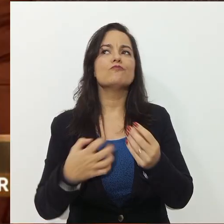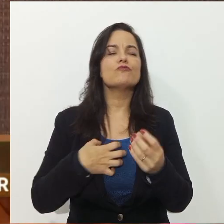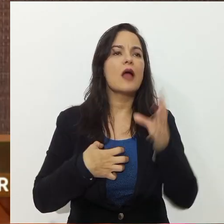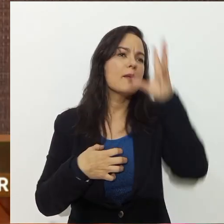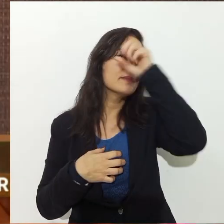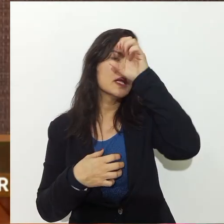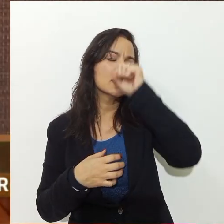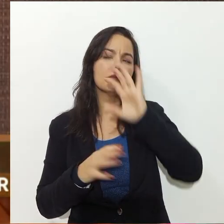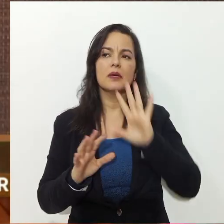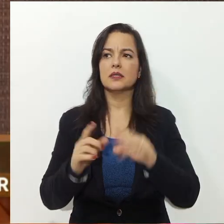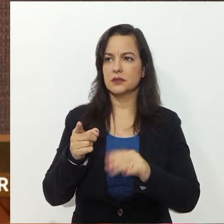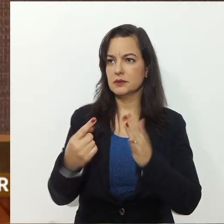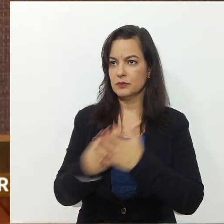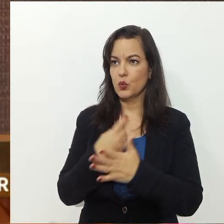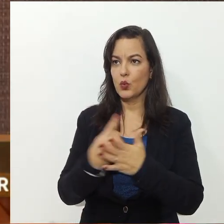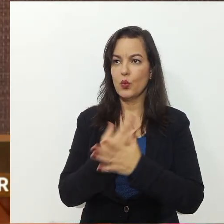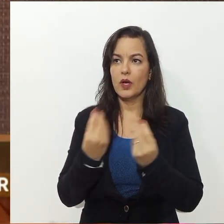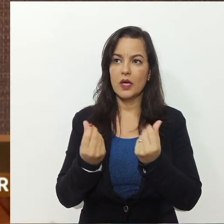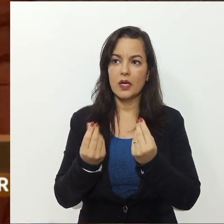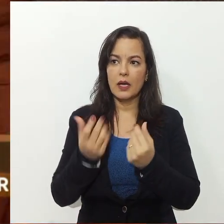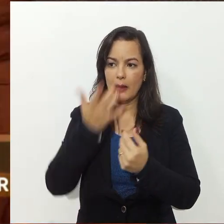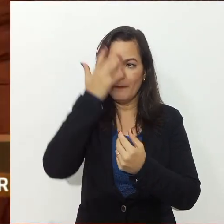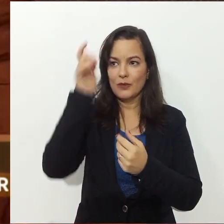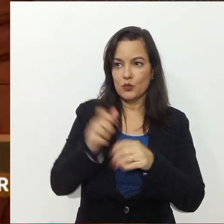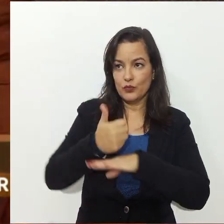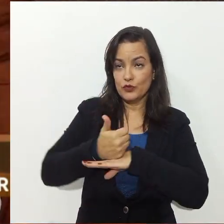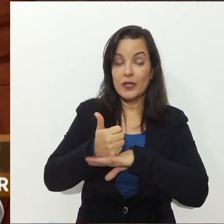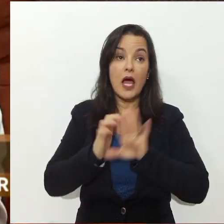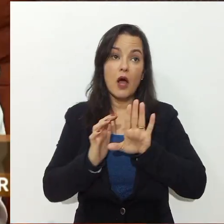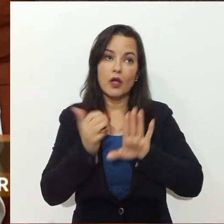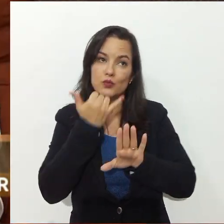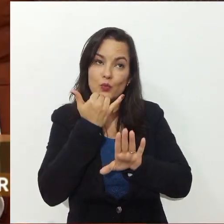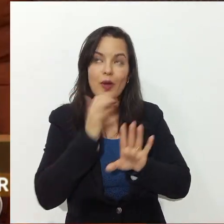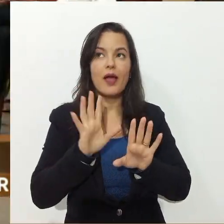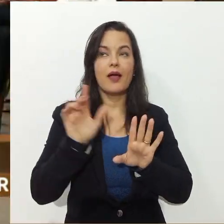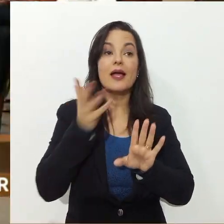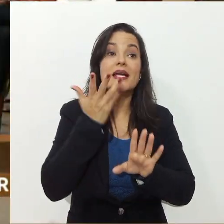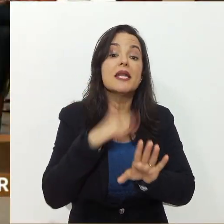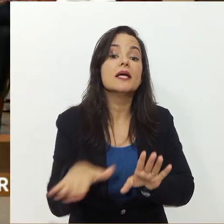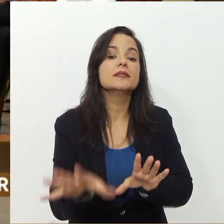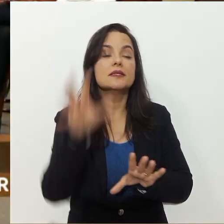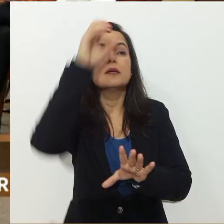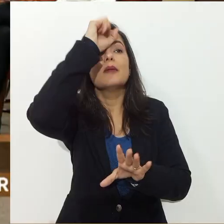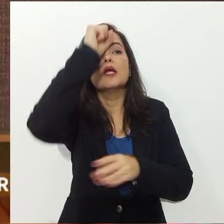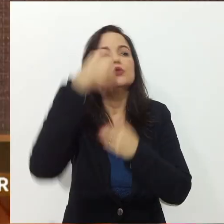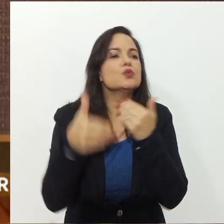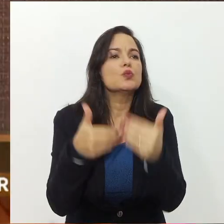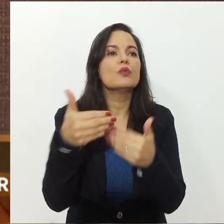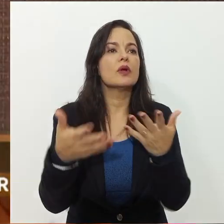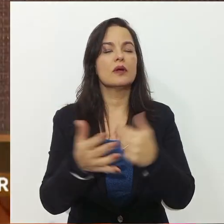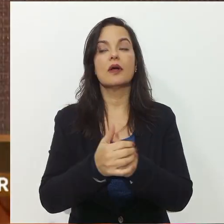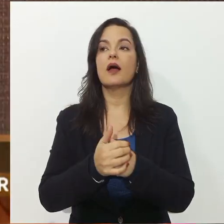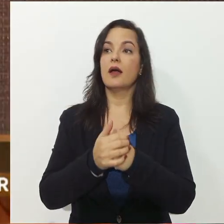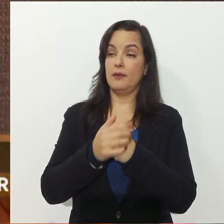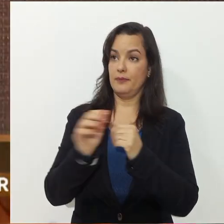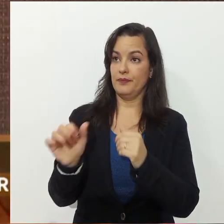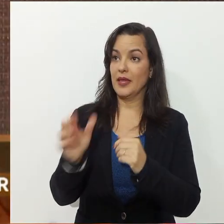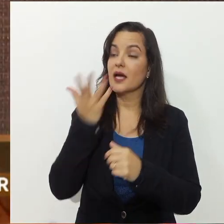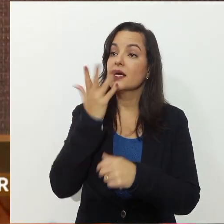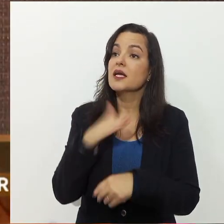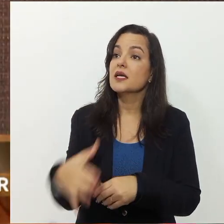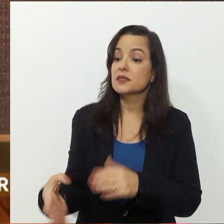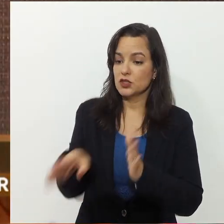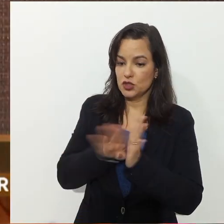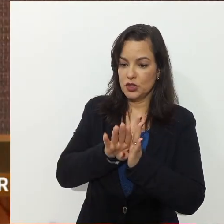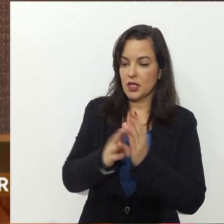Do profissional, você quer? Não, agora, desculpa, da criança. Da criança? Exato. Então, a criança, primeiramente, ela chega para a